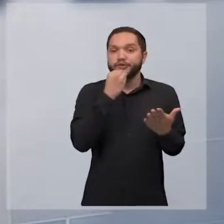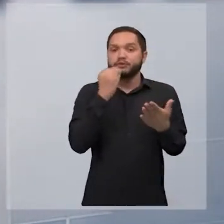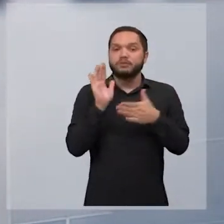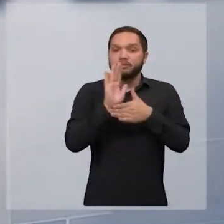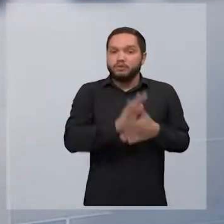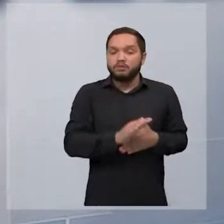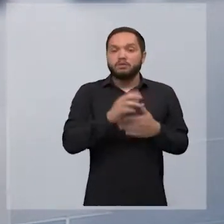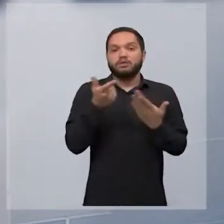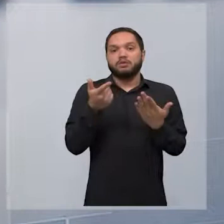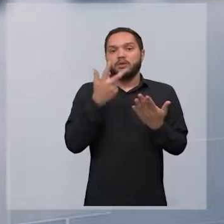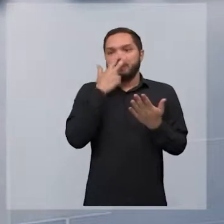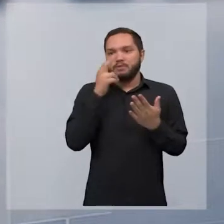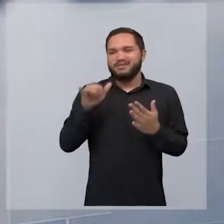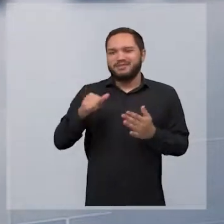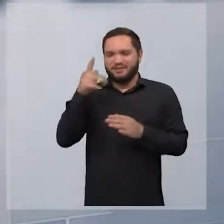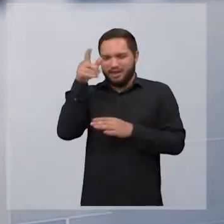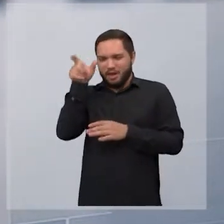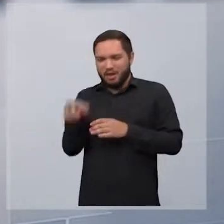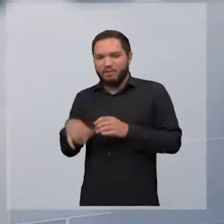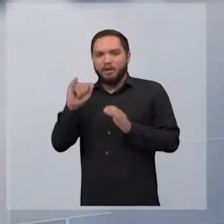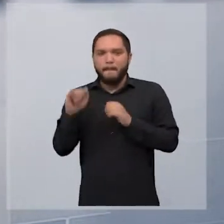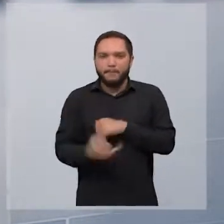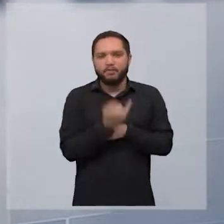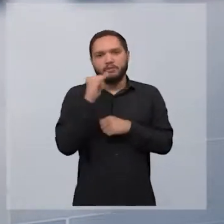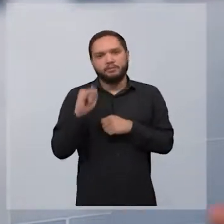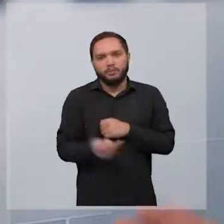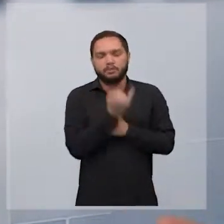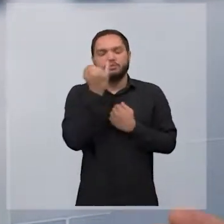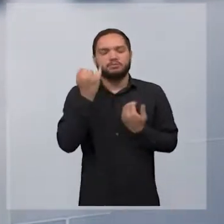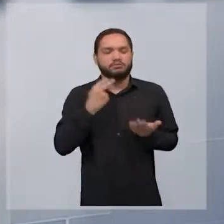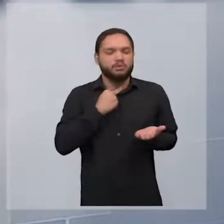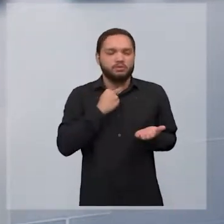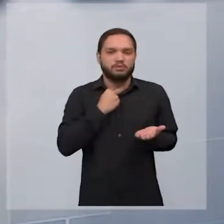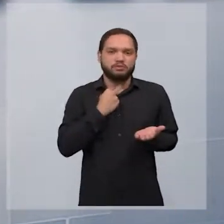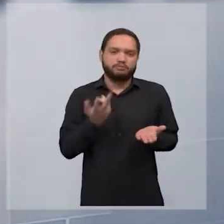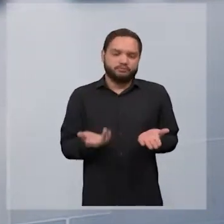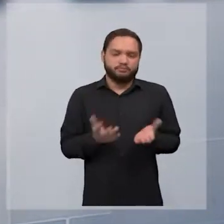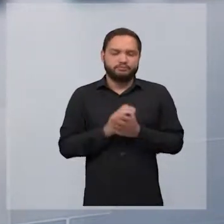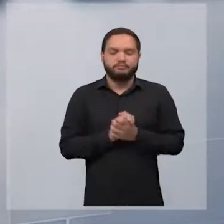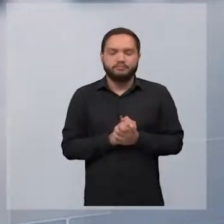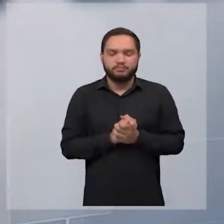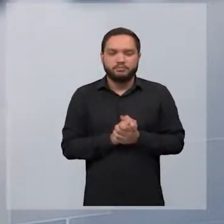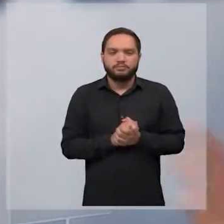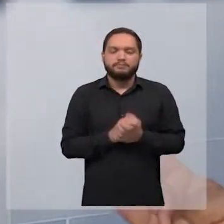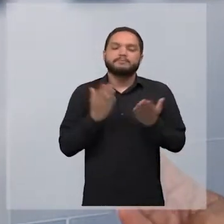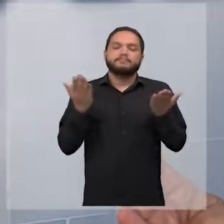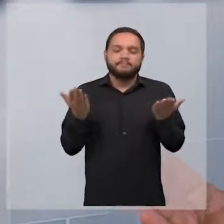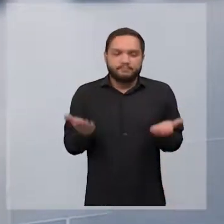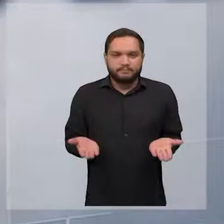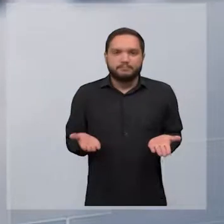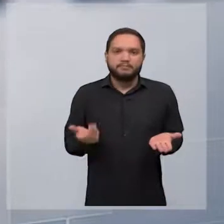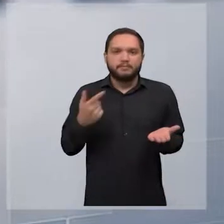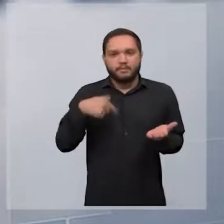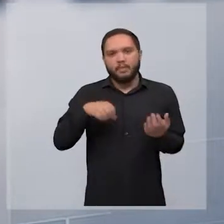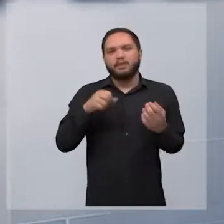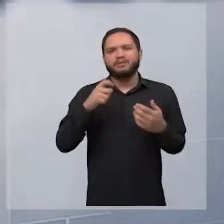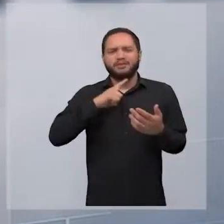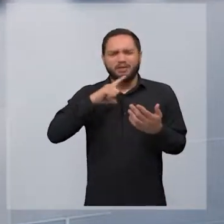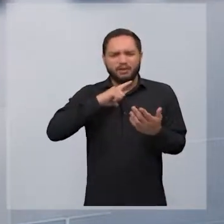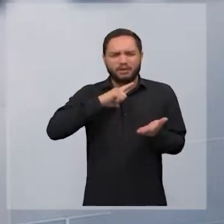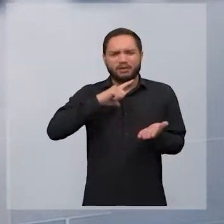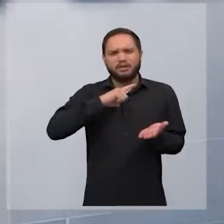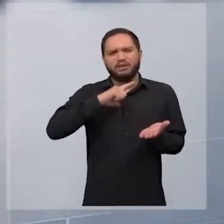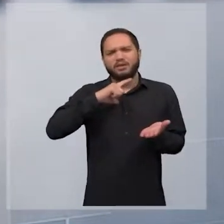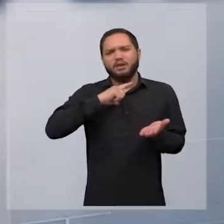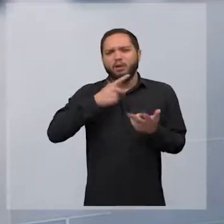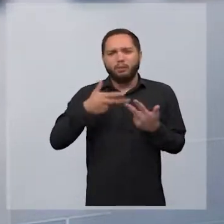abuso por parte do dono, por exemplo, com o inquilino. Que aí a gente pode ter uma série de coisas, de gente